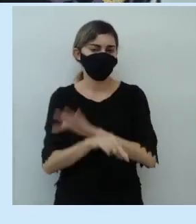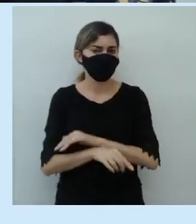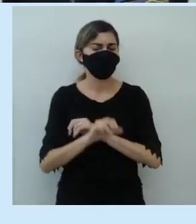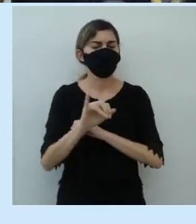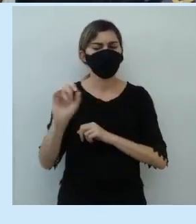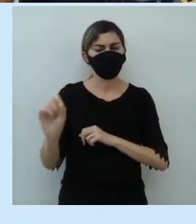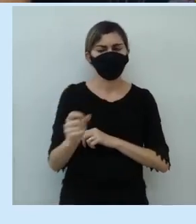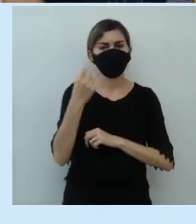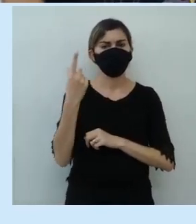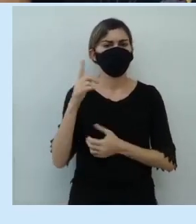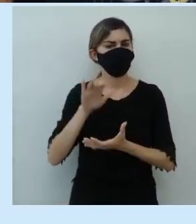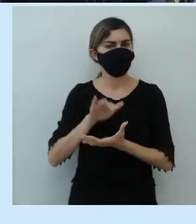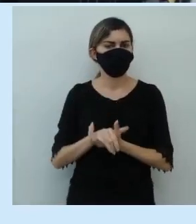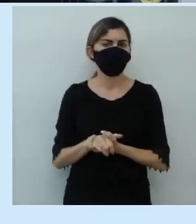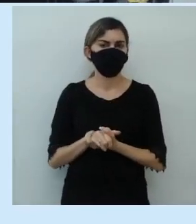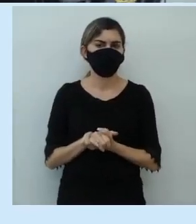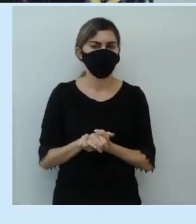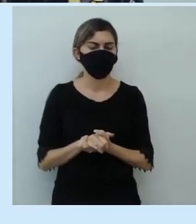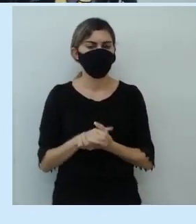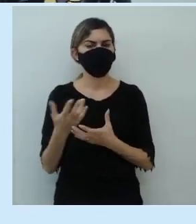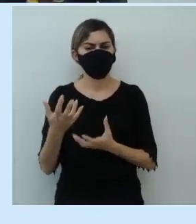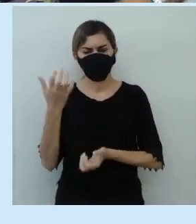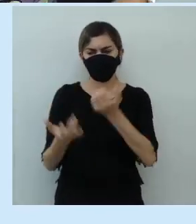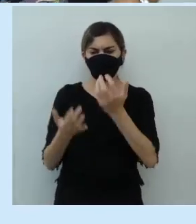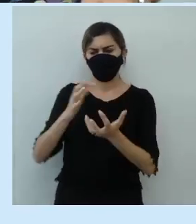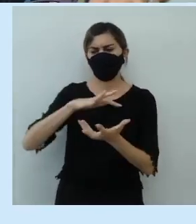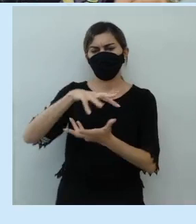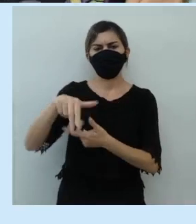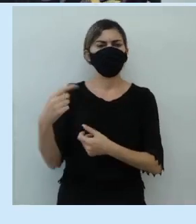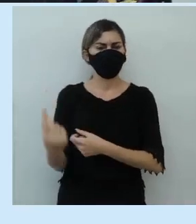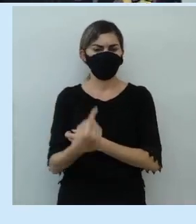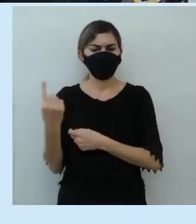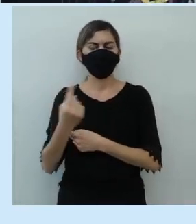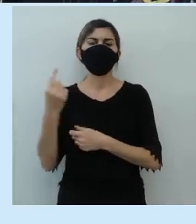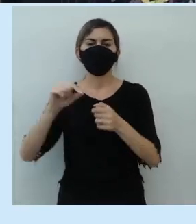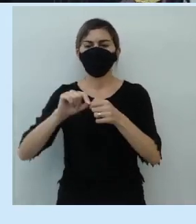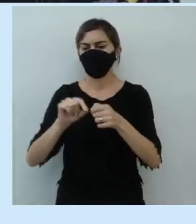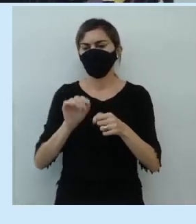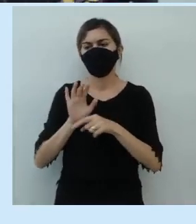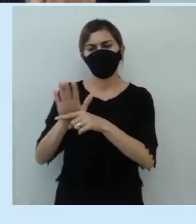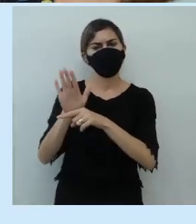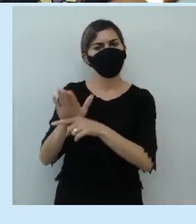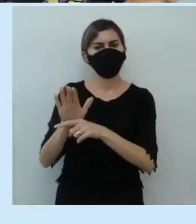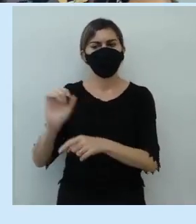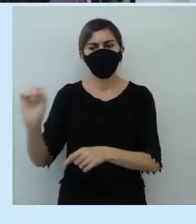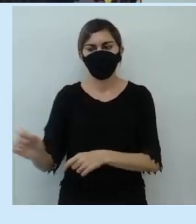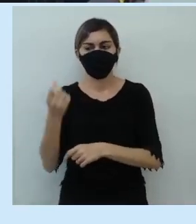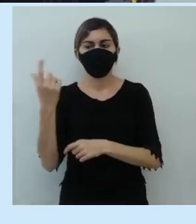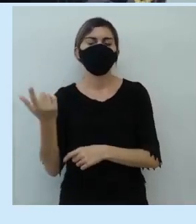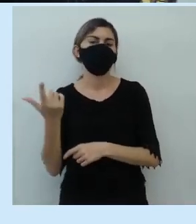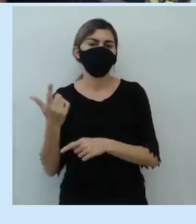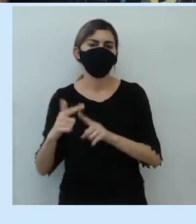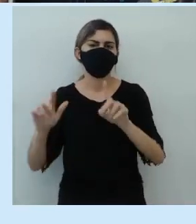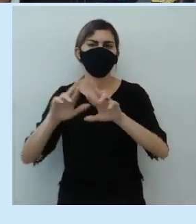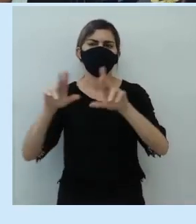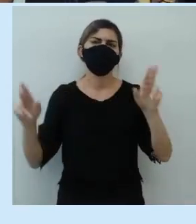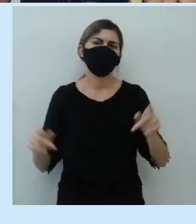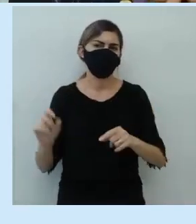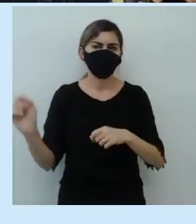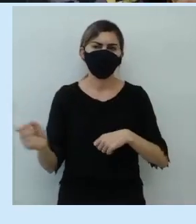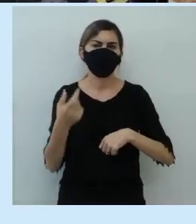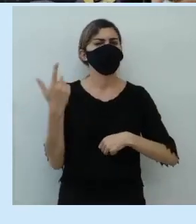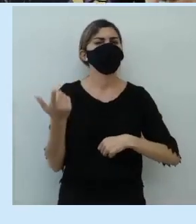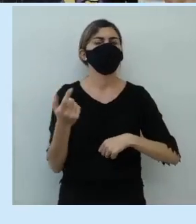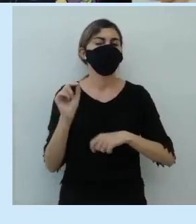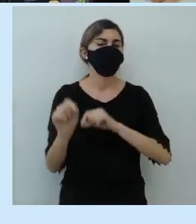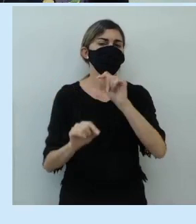o Sol se casasse, em vez de torrar o mundo sozinho, o fizesse ajudado por Dona Sol e por mais vários sóizinhos,